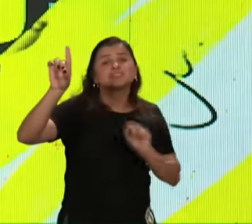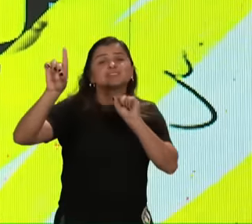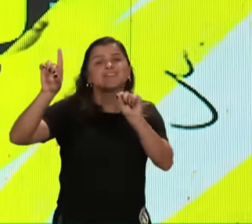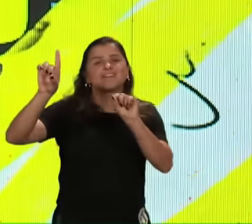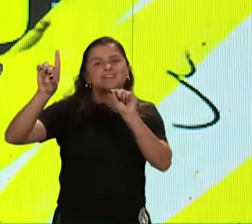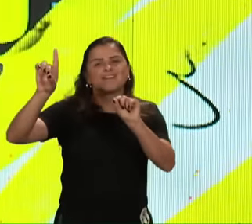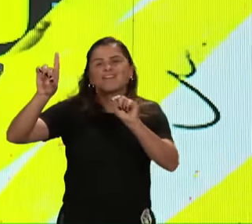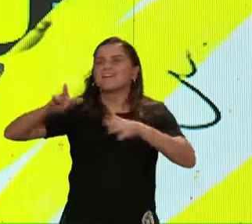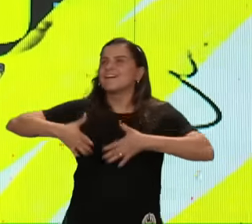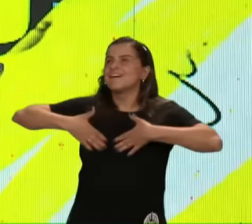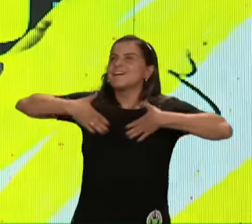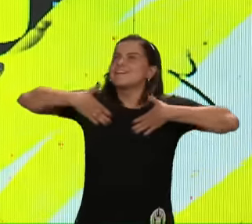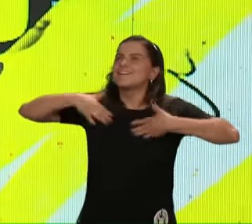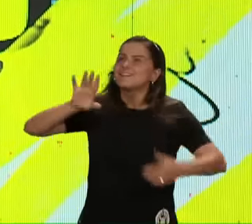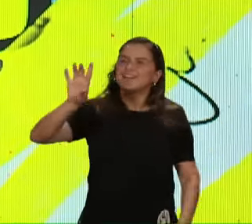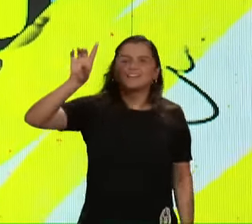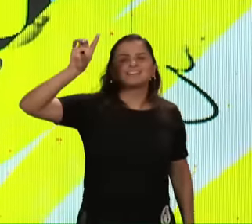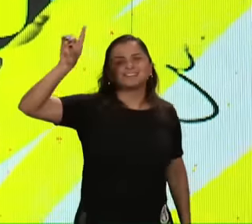Senhor.